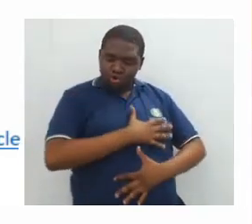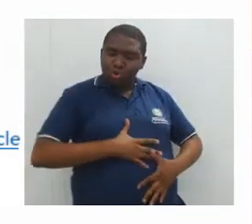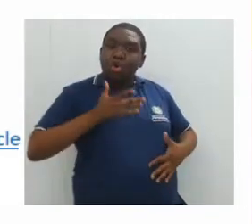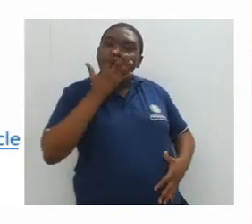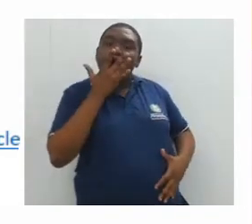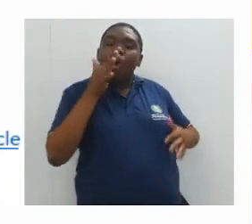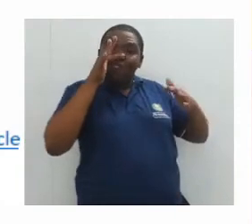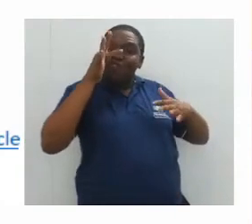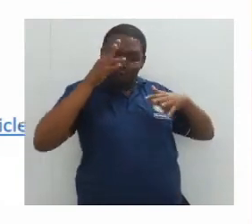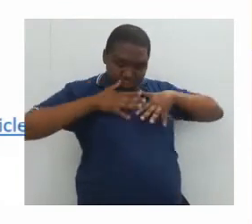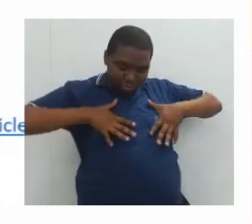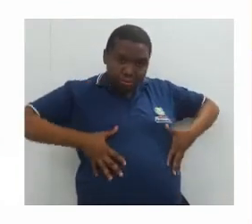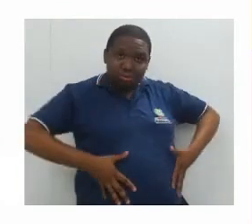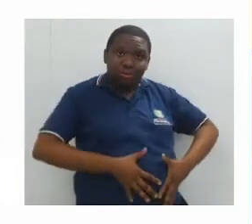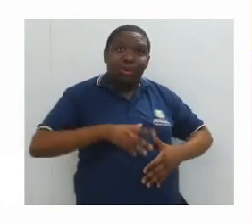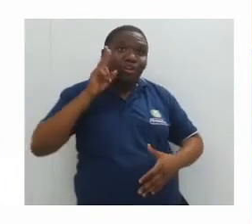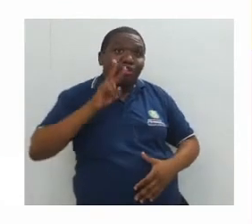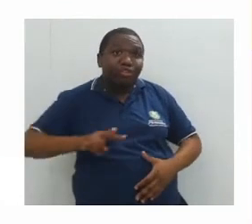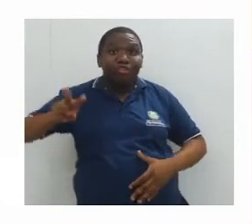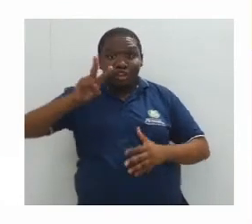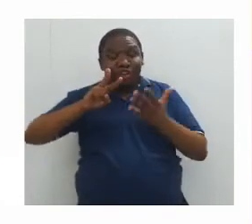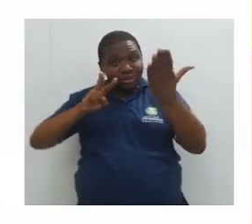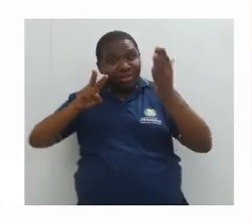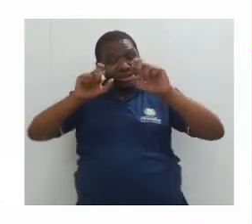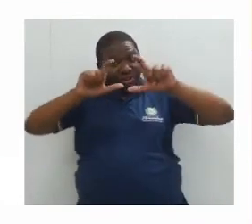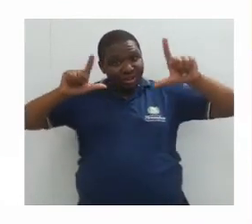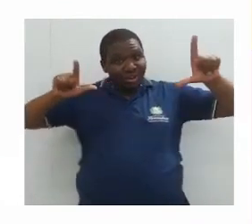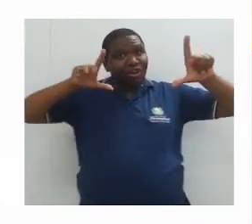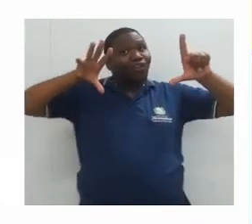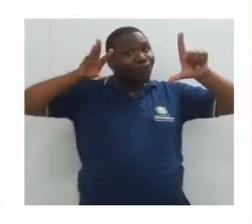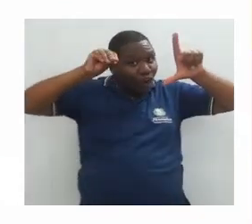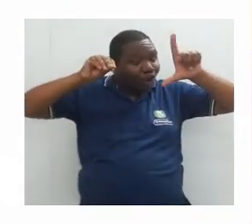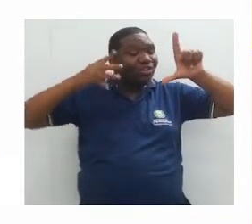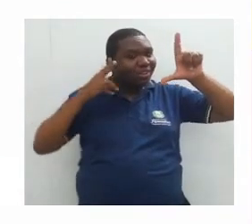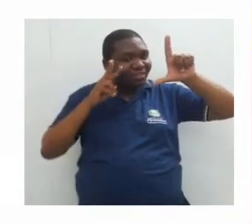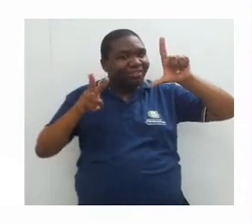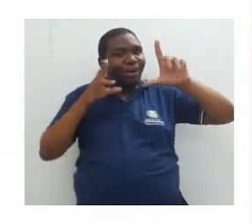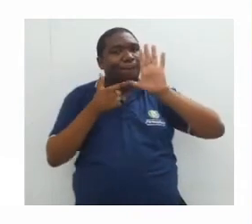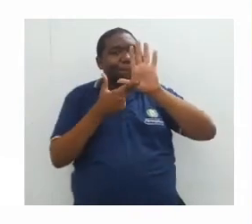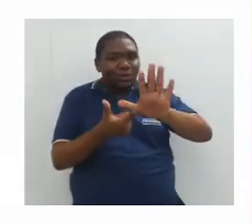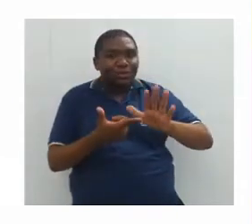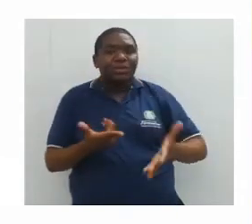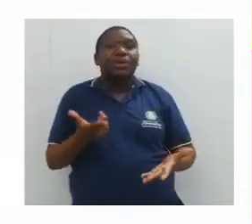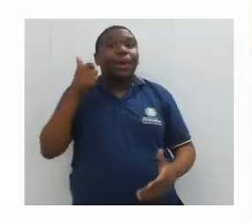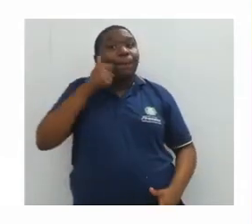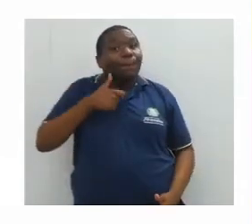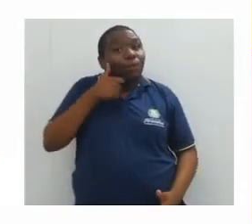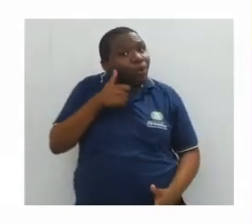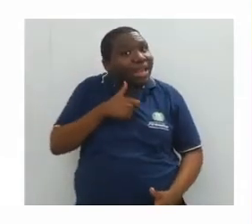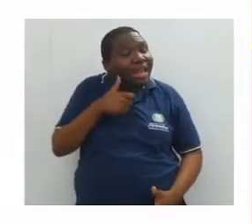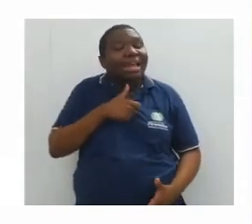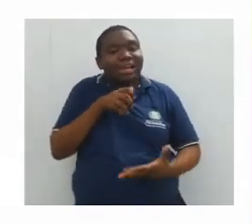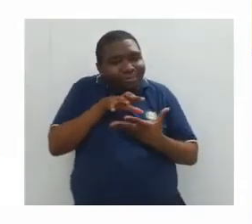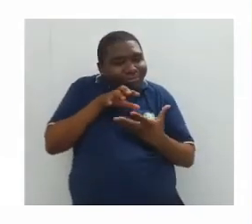estampadas, floridas, como a gente viu nessa primeira foto daí. A gente está mostrando aí senhoras